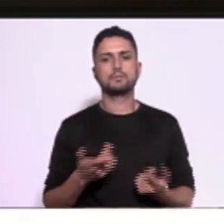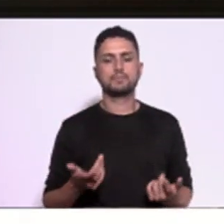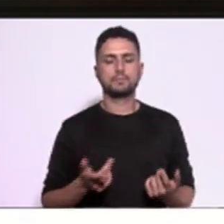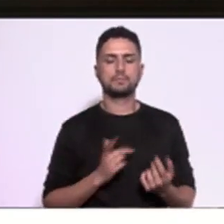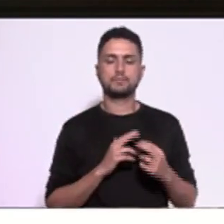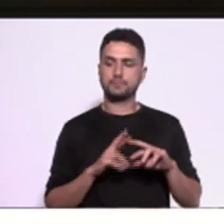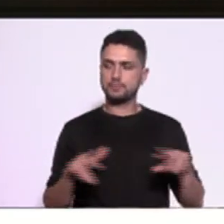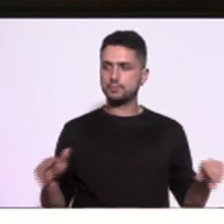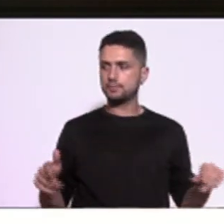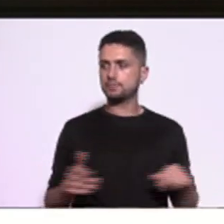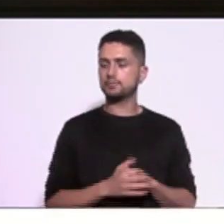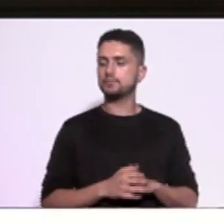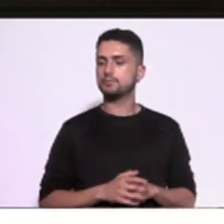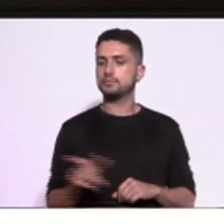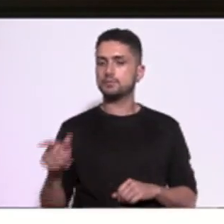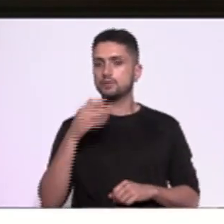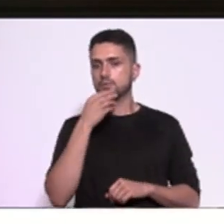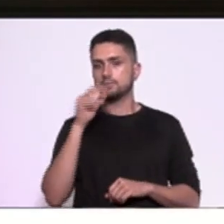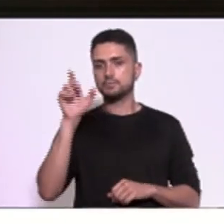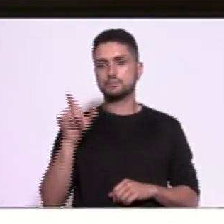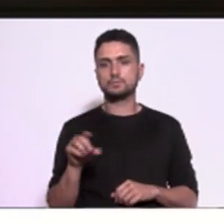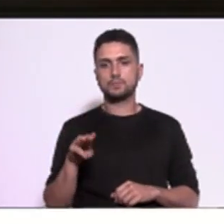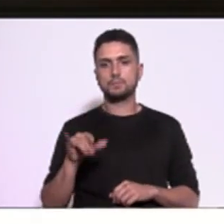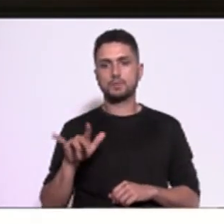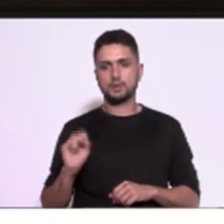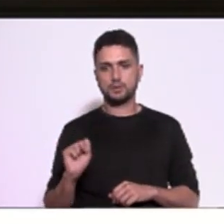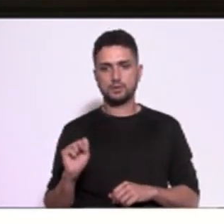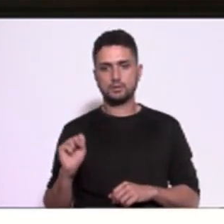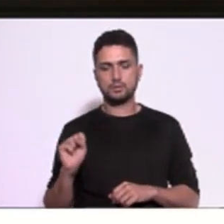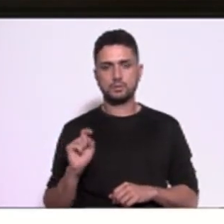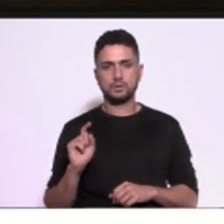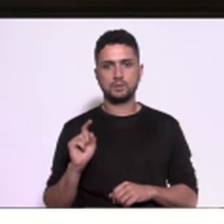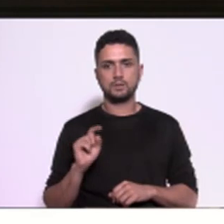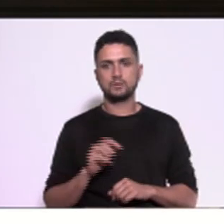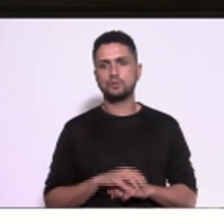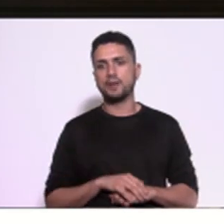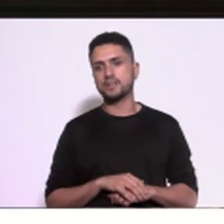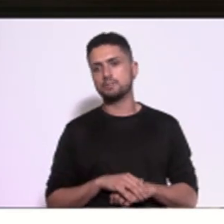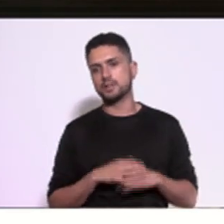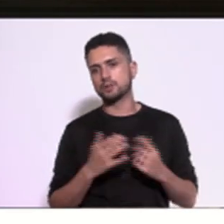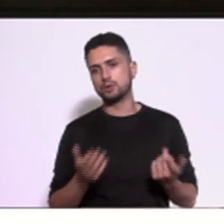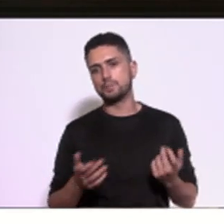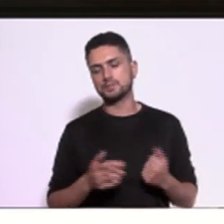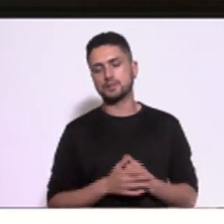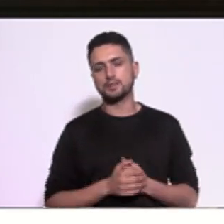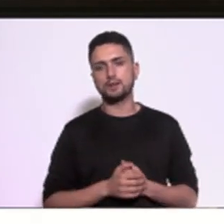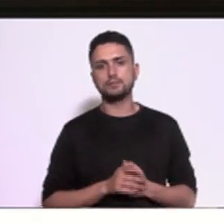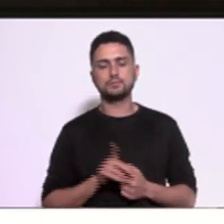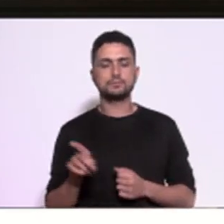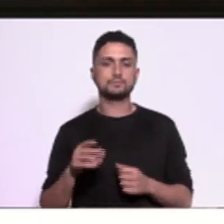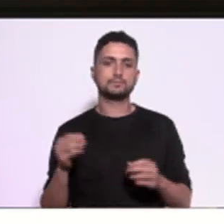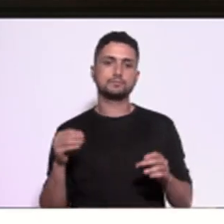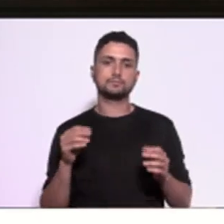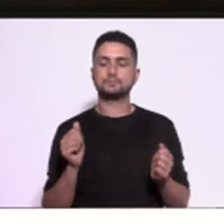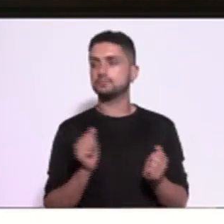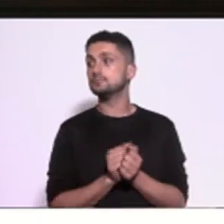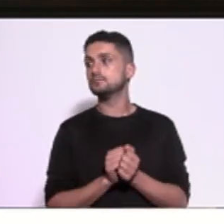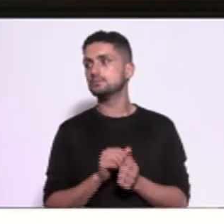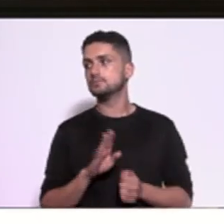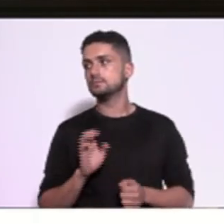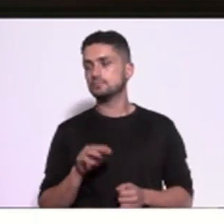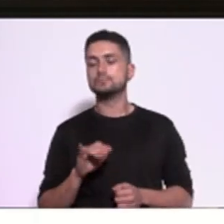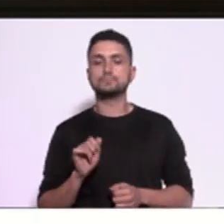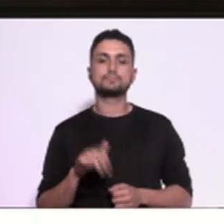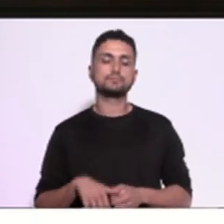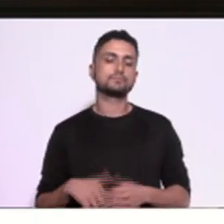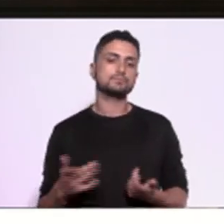pelo historiador Marcos de Brum Lopes, aqui presente, colega do museu, por parte da Casa de Benjamin Constant, e pelo